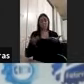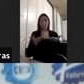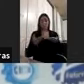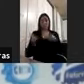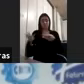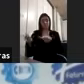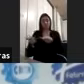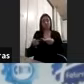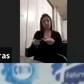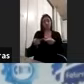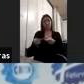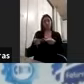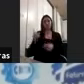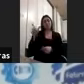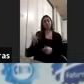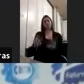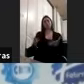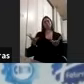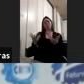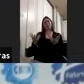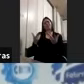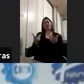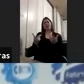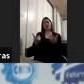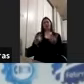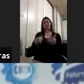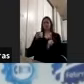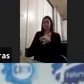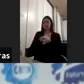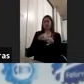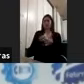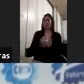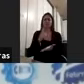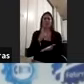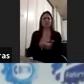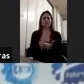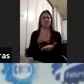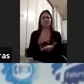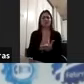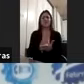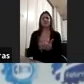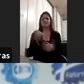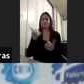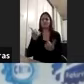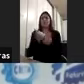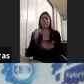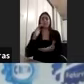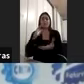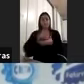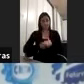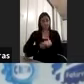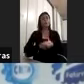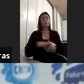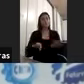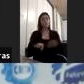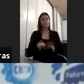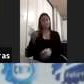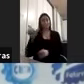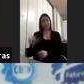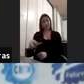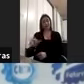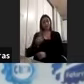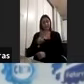dando apoio ao marido, na frente da Renault. E hoje nós estamos aqui com a Cris, e ela vai contar, começando aqui contando a